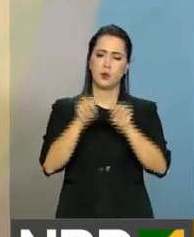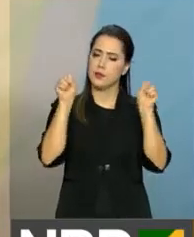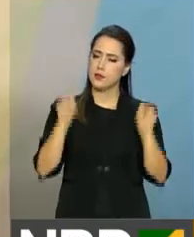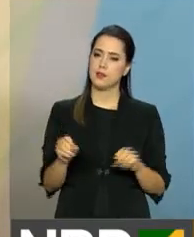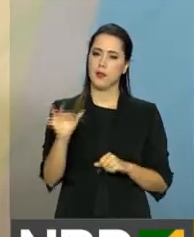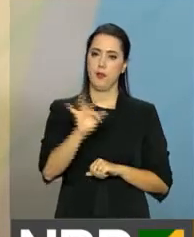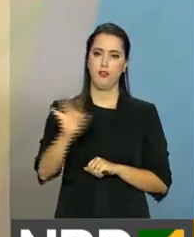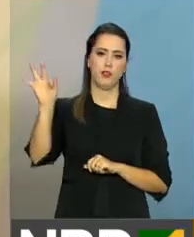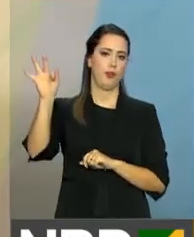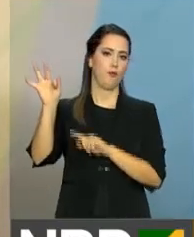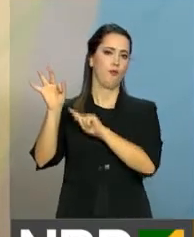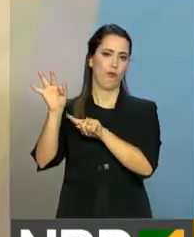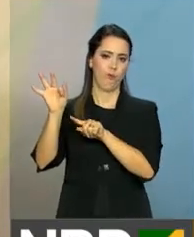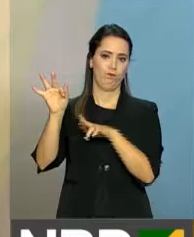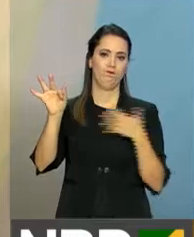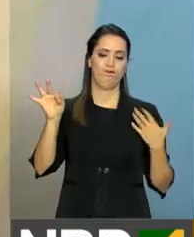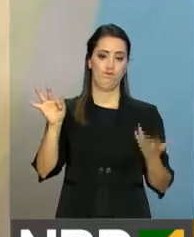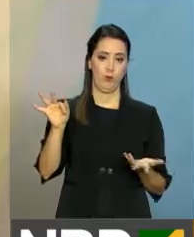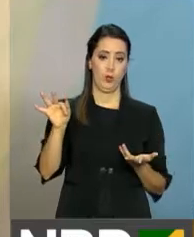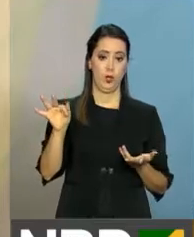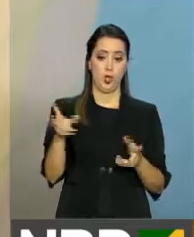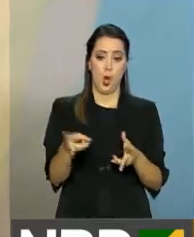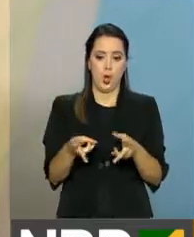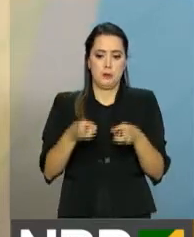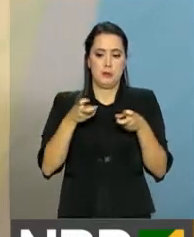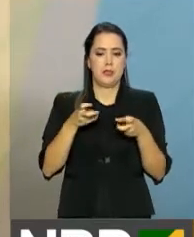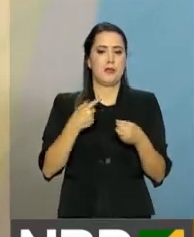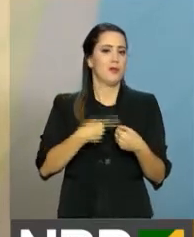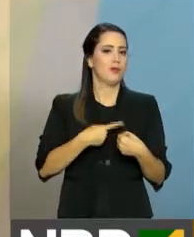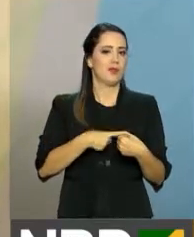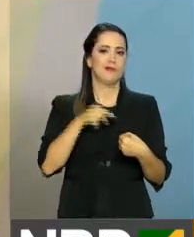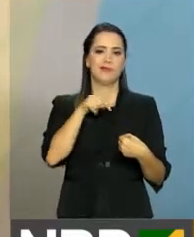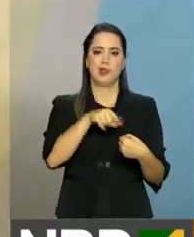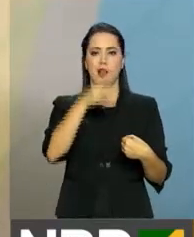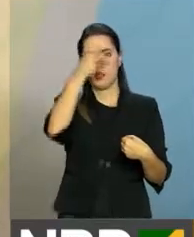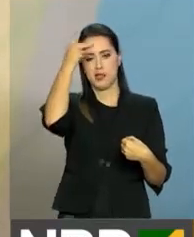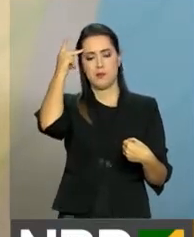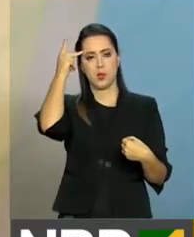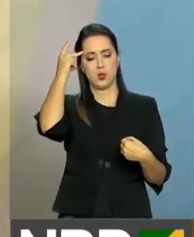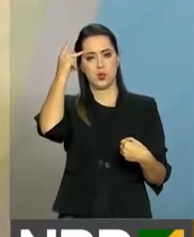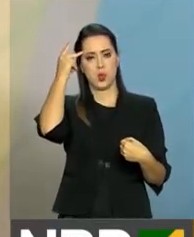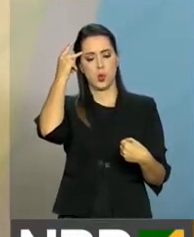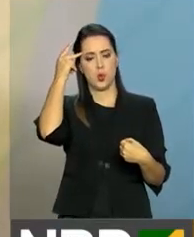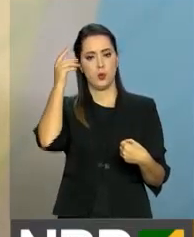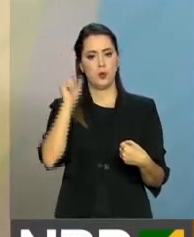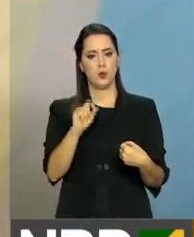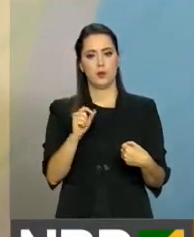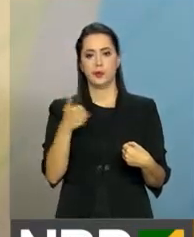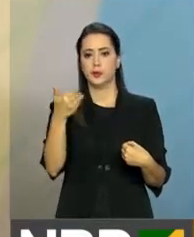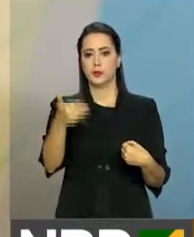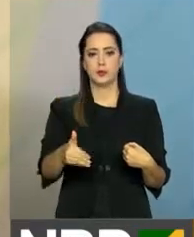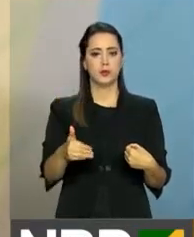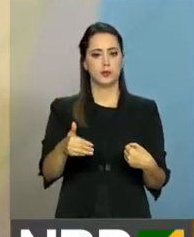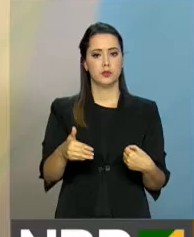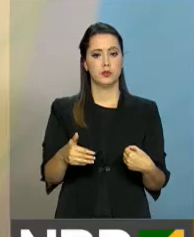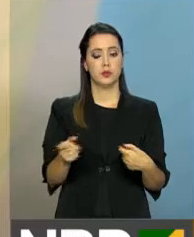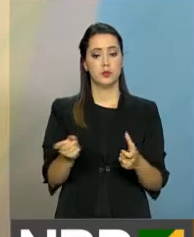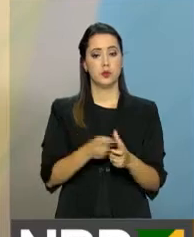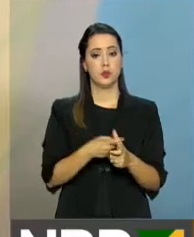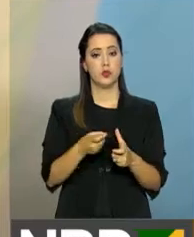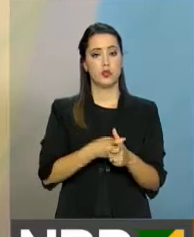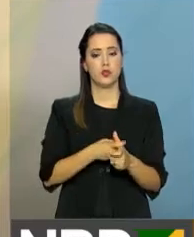municípios nós detectamos por exemplo uma coisa grave que as pessoas não enfrentavam ou seja os débitos